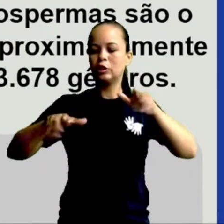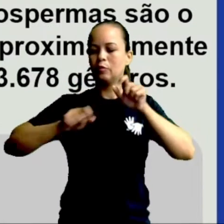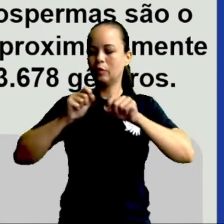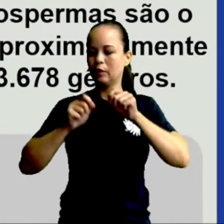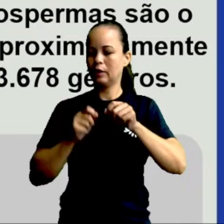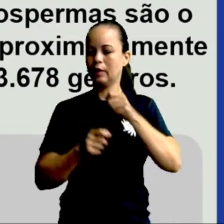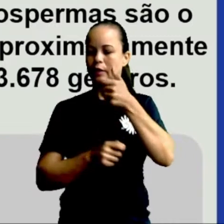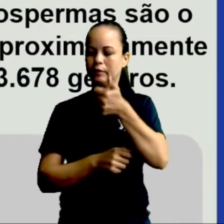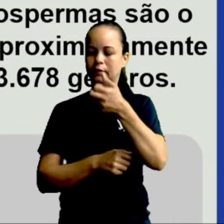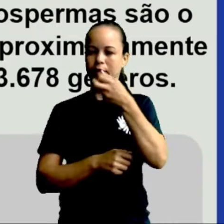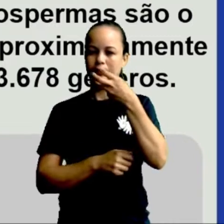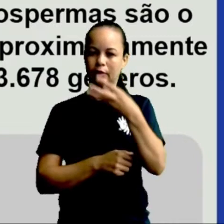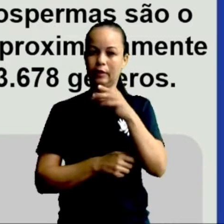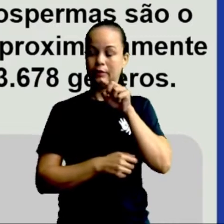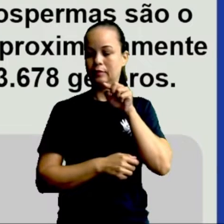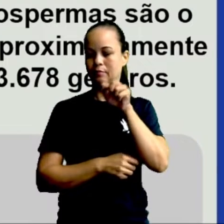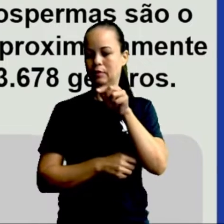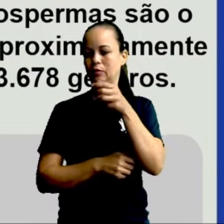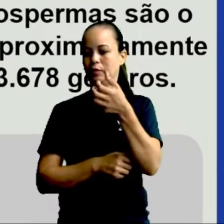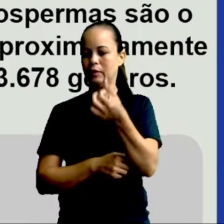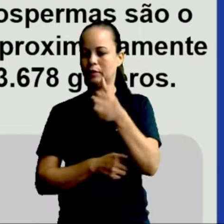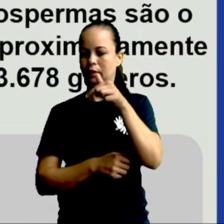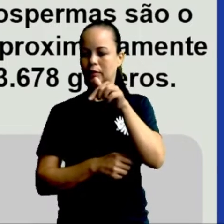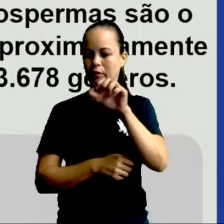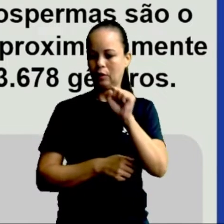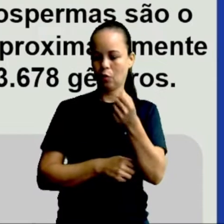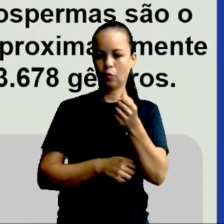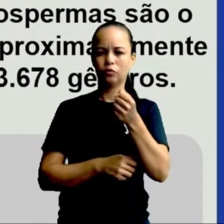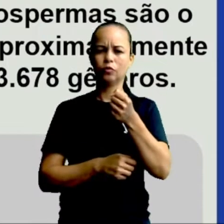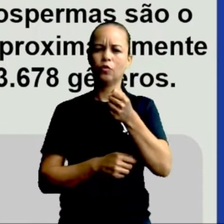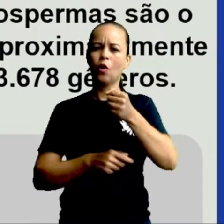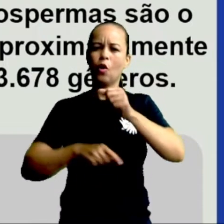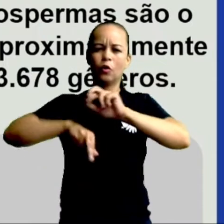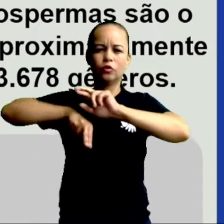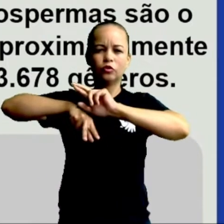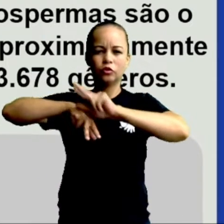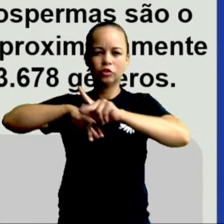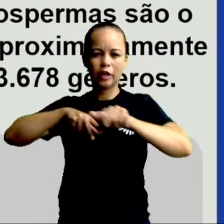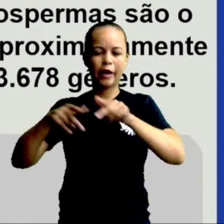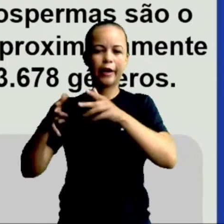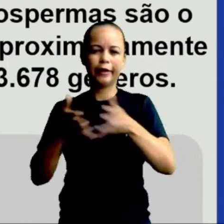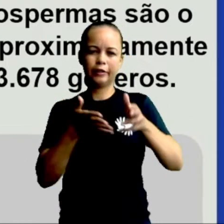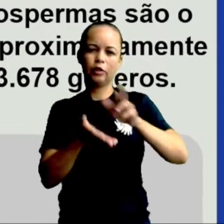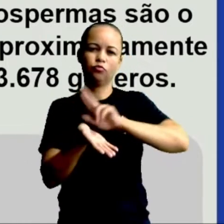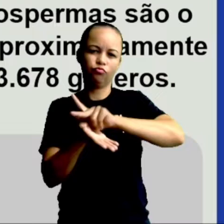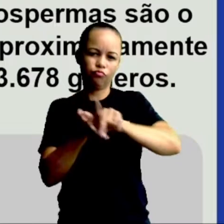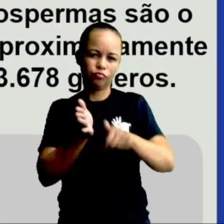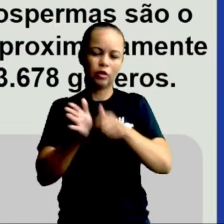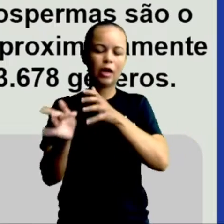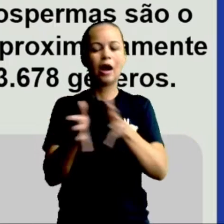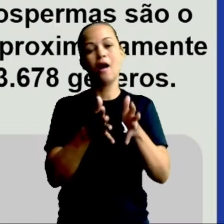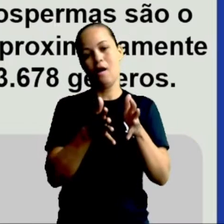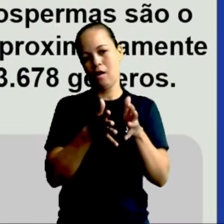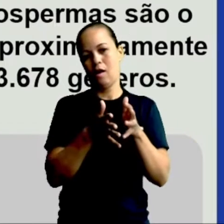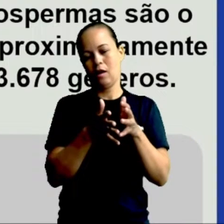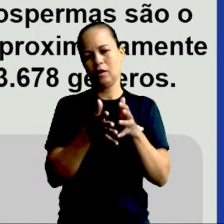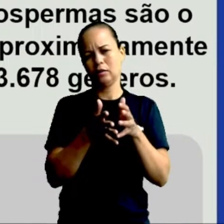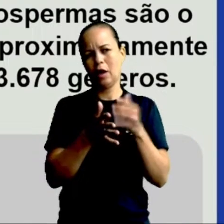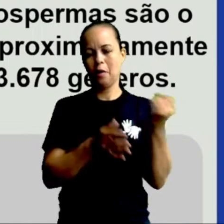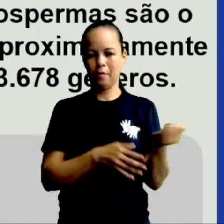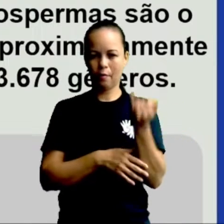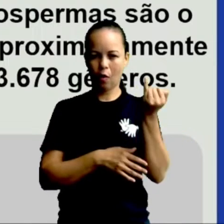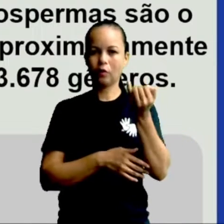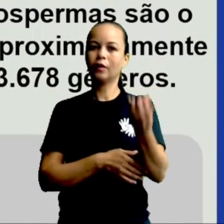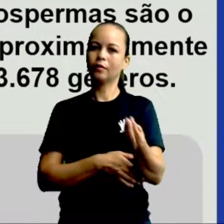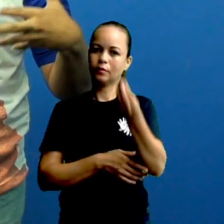678 mil gêneros. Então, guarda essas informações que são importantíssimas. Não deixa